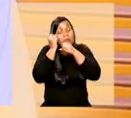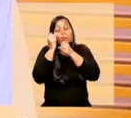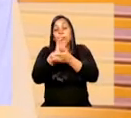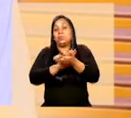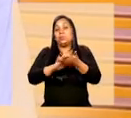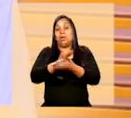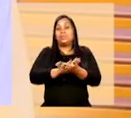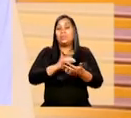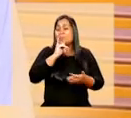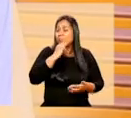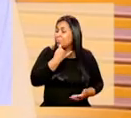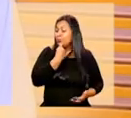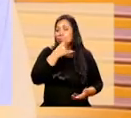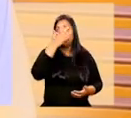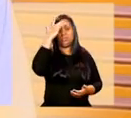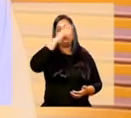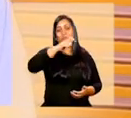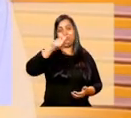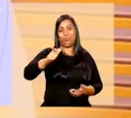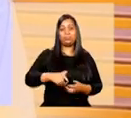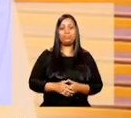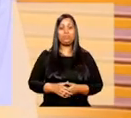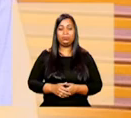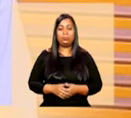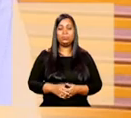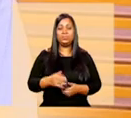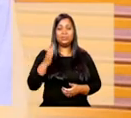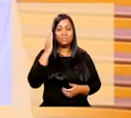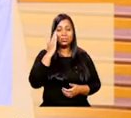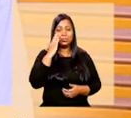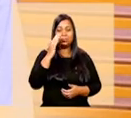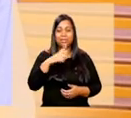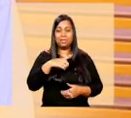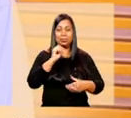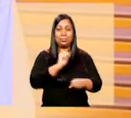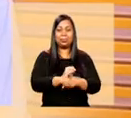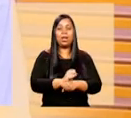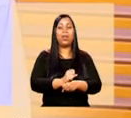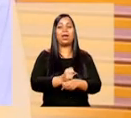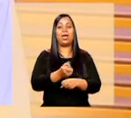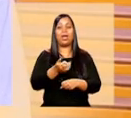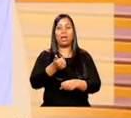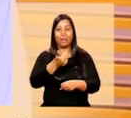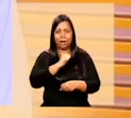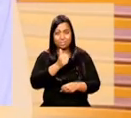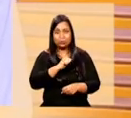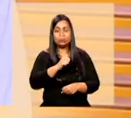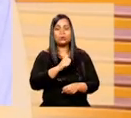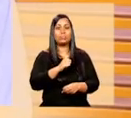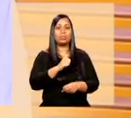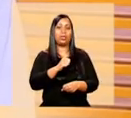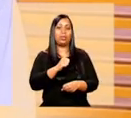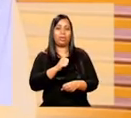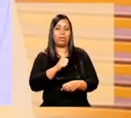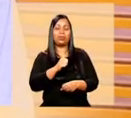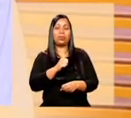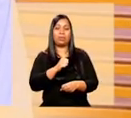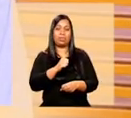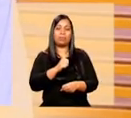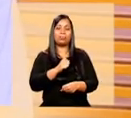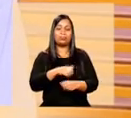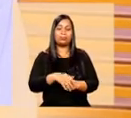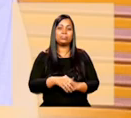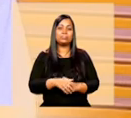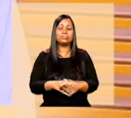durma. Então é muito triste para a pessoa saber que tem que parar de beber ou um outro vício